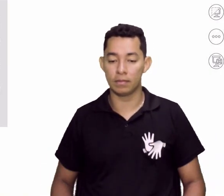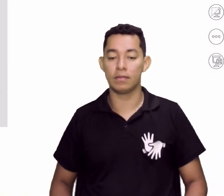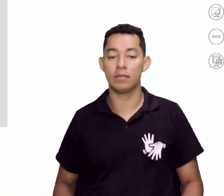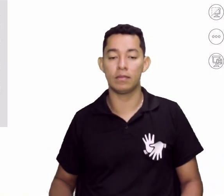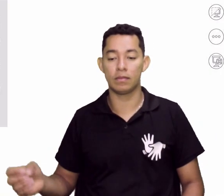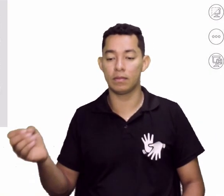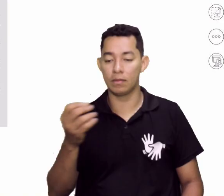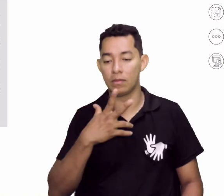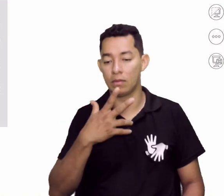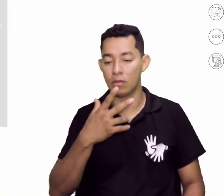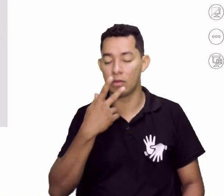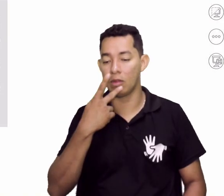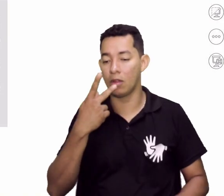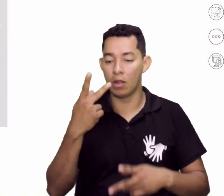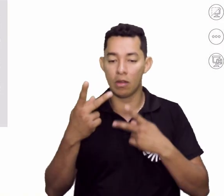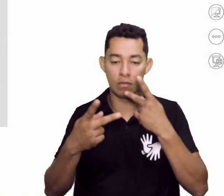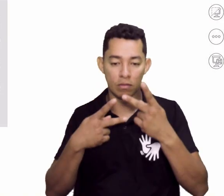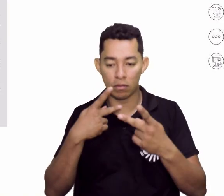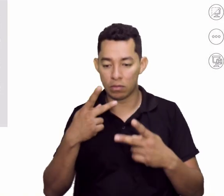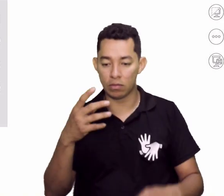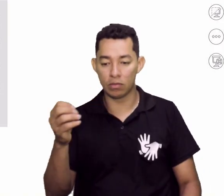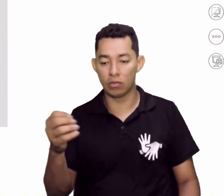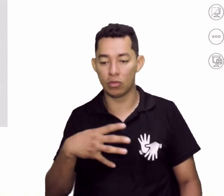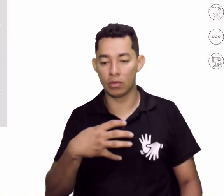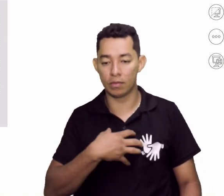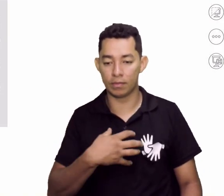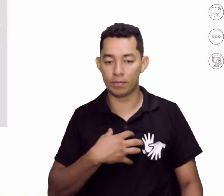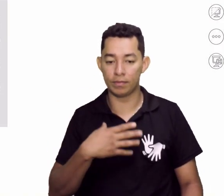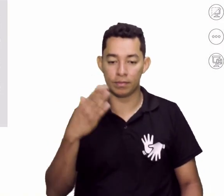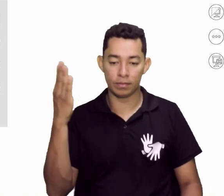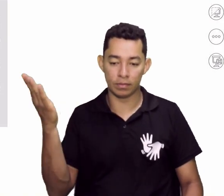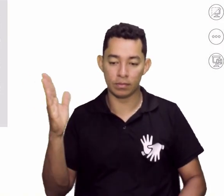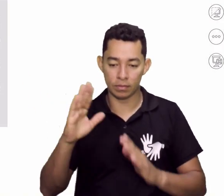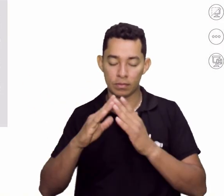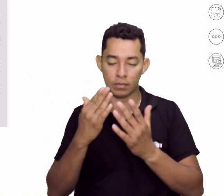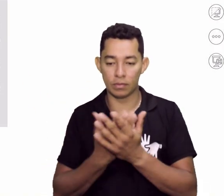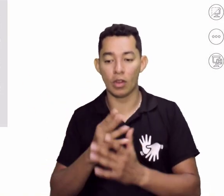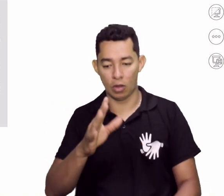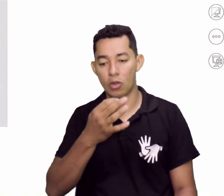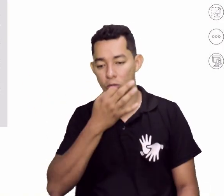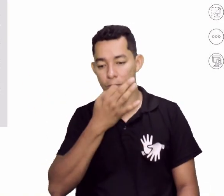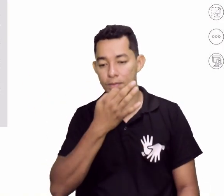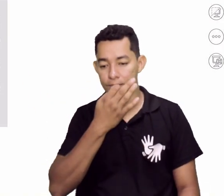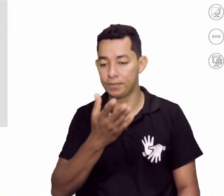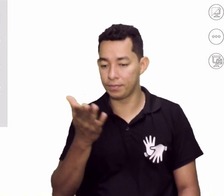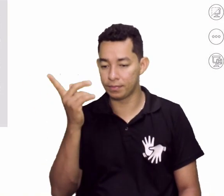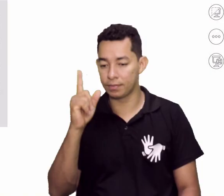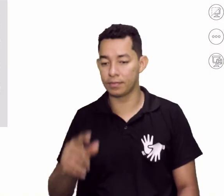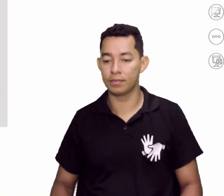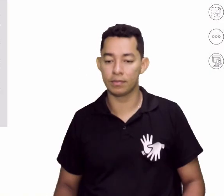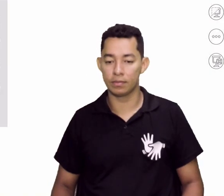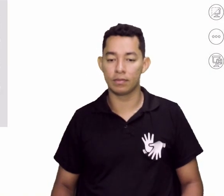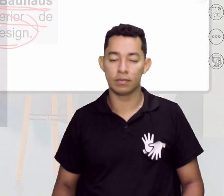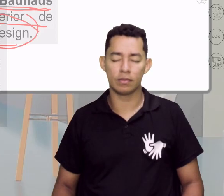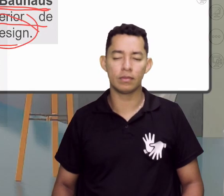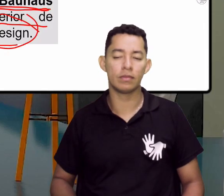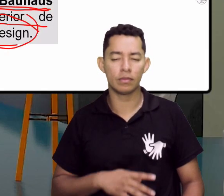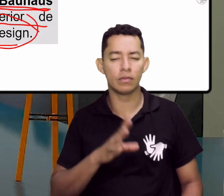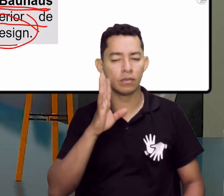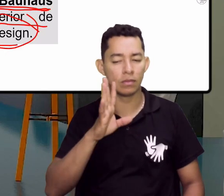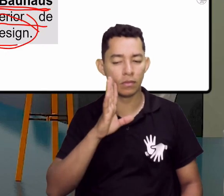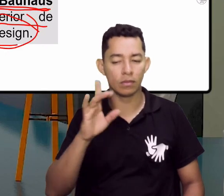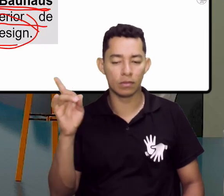novos idiomas, novas maneiras. E nessa escola Bauhaus, deixa eu fazer um comentário aqui rápido aqui, porque tem um negócio muito interessante